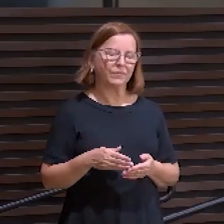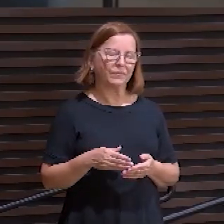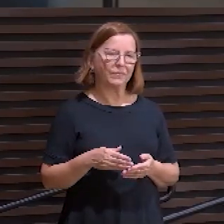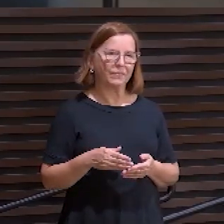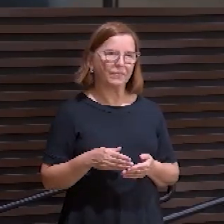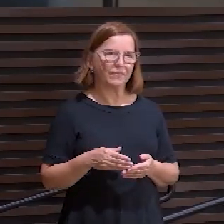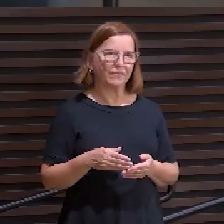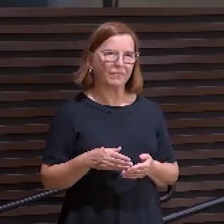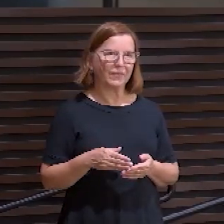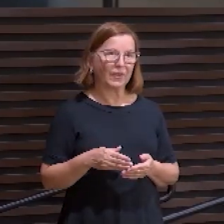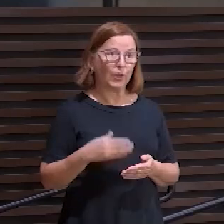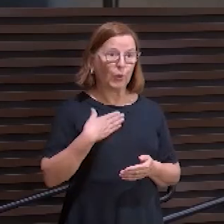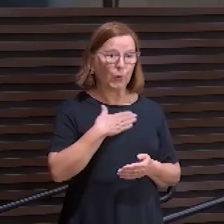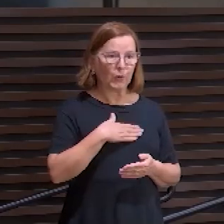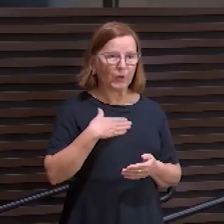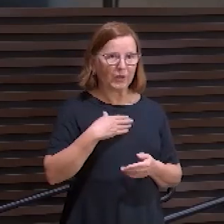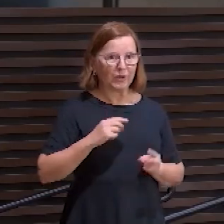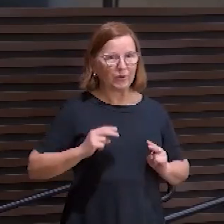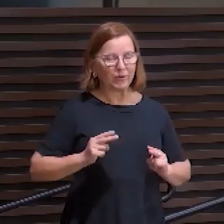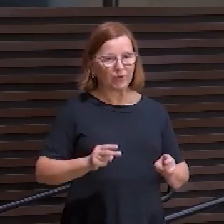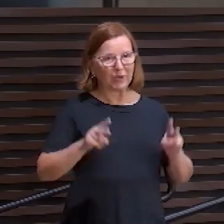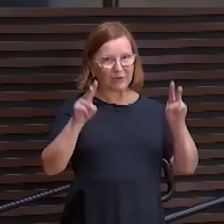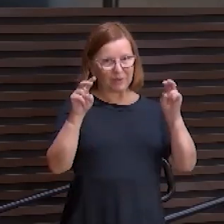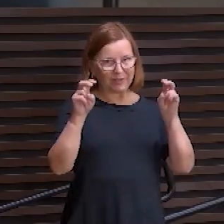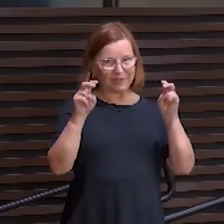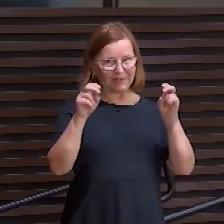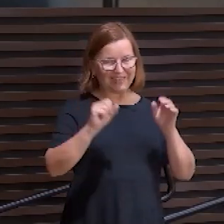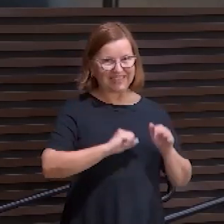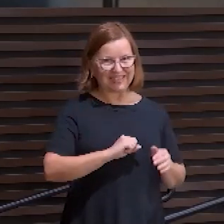Ele gostaria de continuar com o assunto